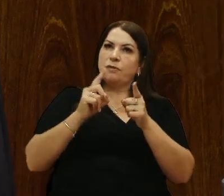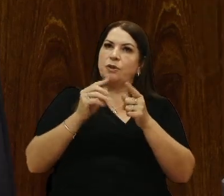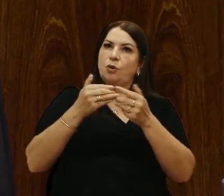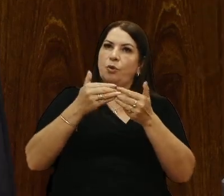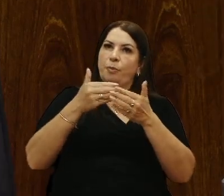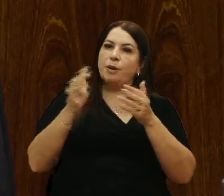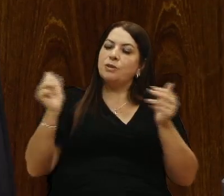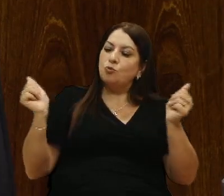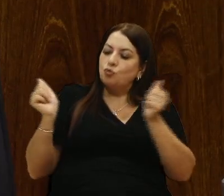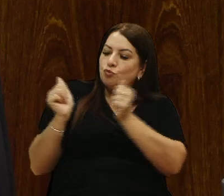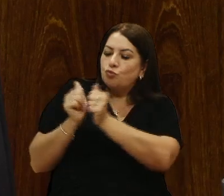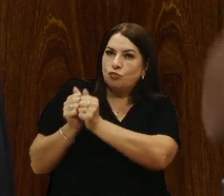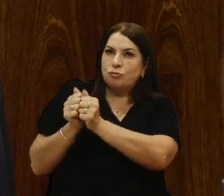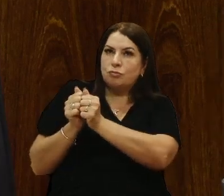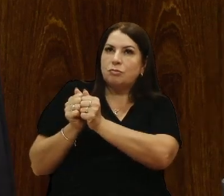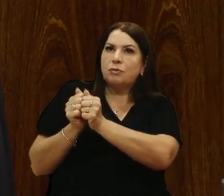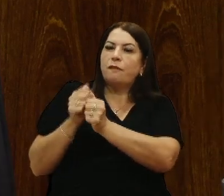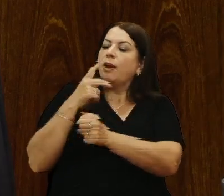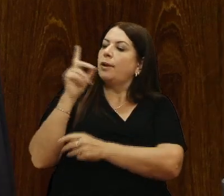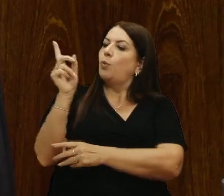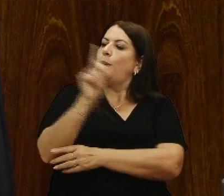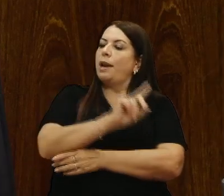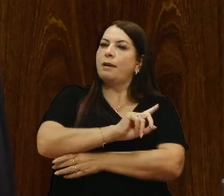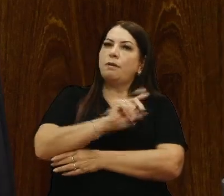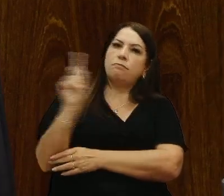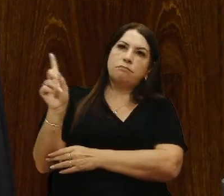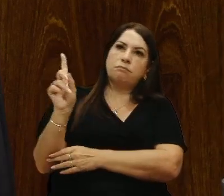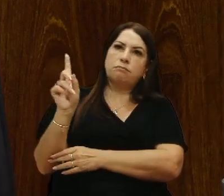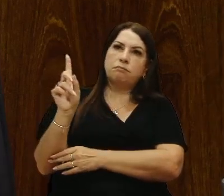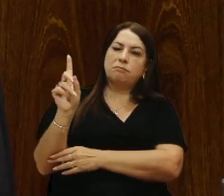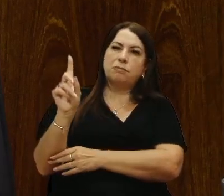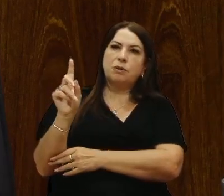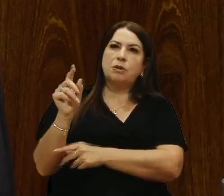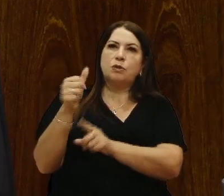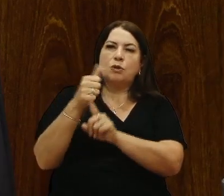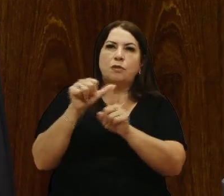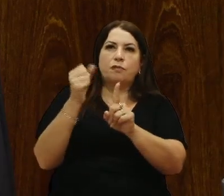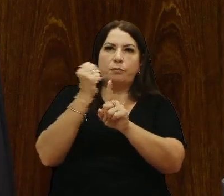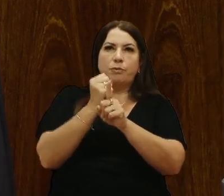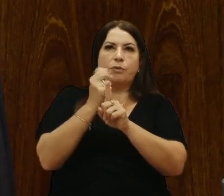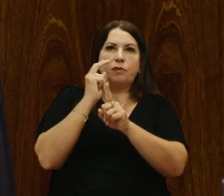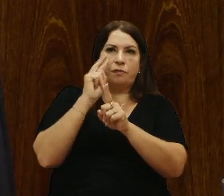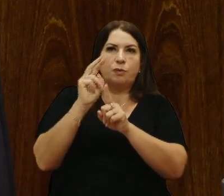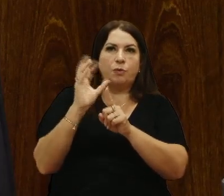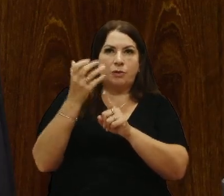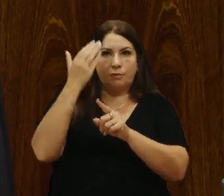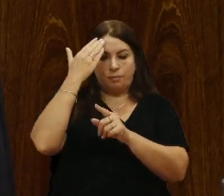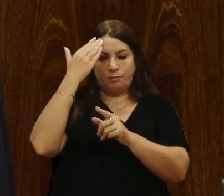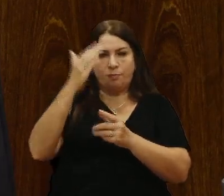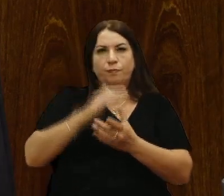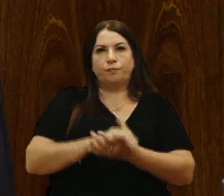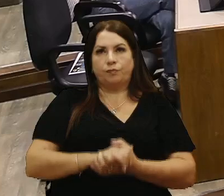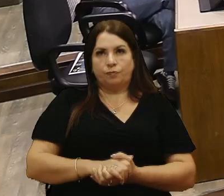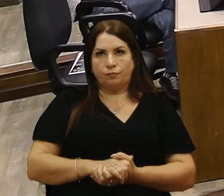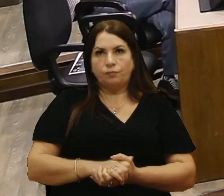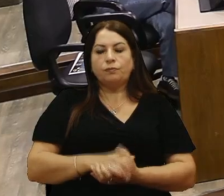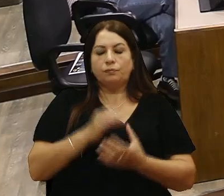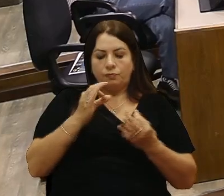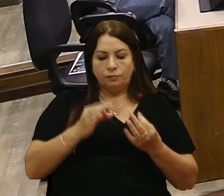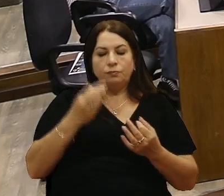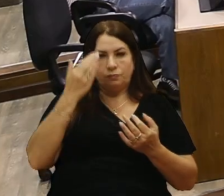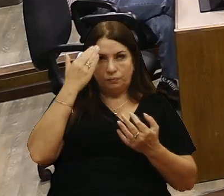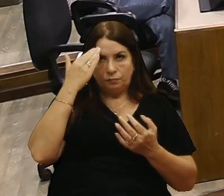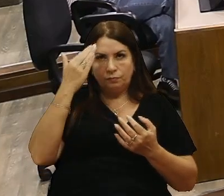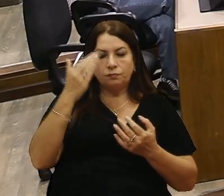ao nosso lado dizendo não a essa onda de feminicídios que a gente vê ocorrer. Muito obrigada. Certo,